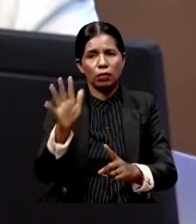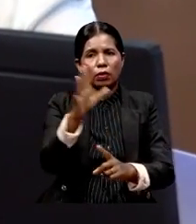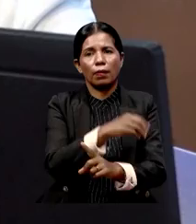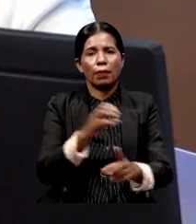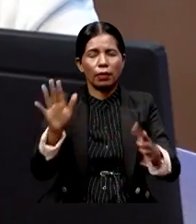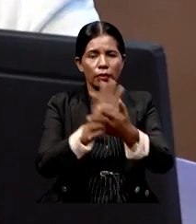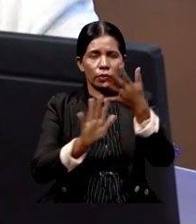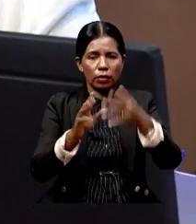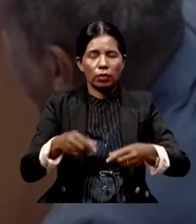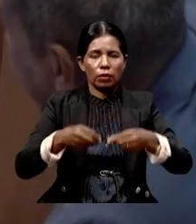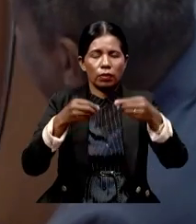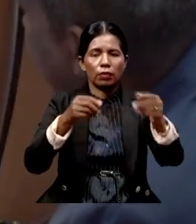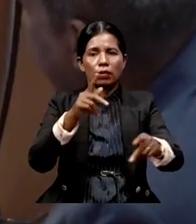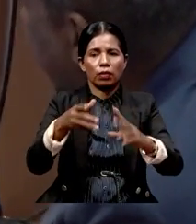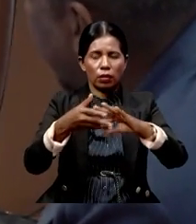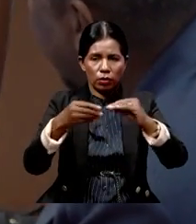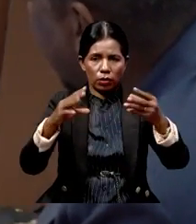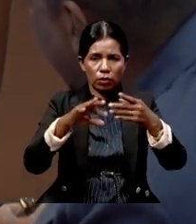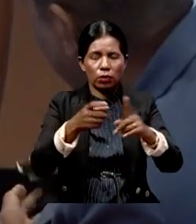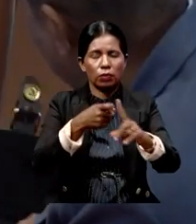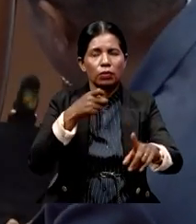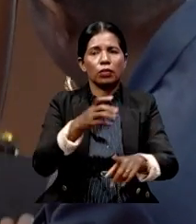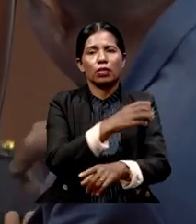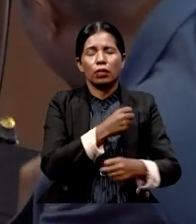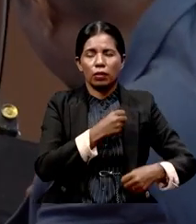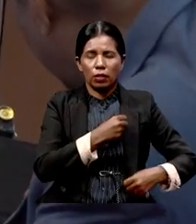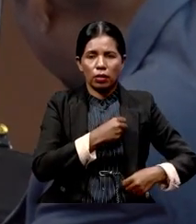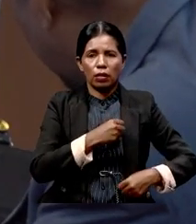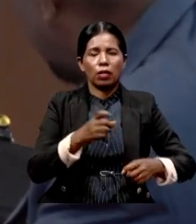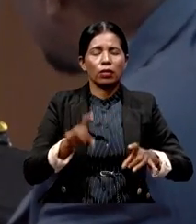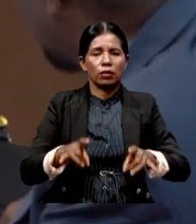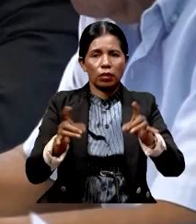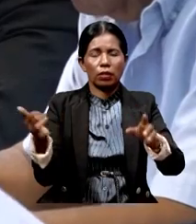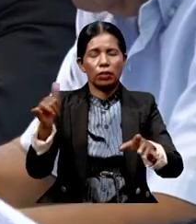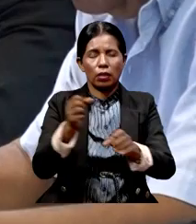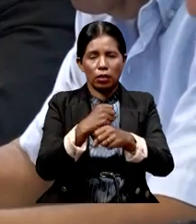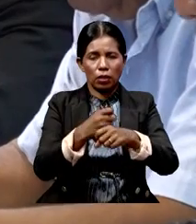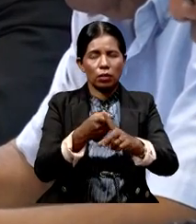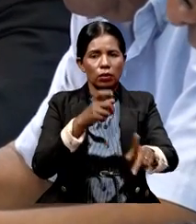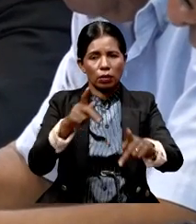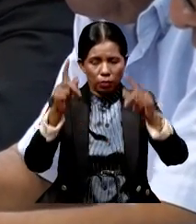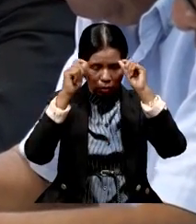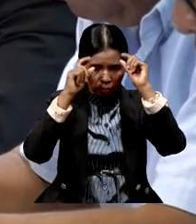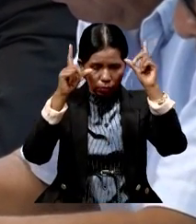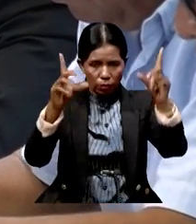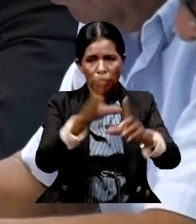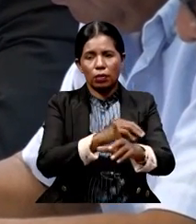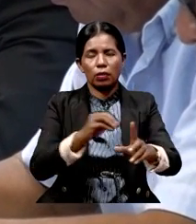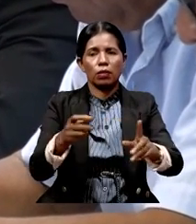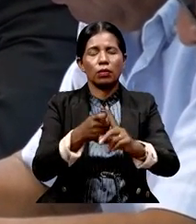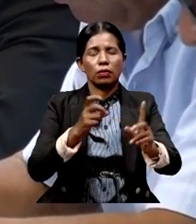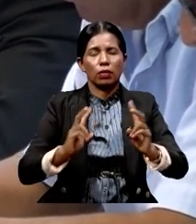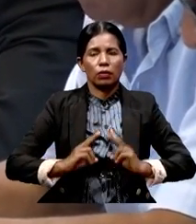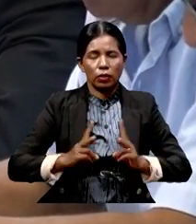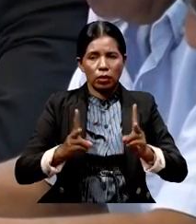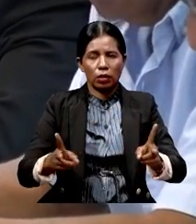objetivo at fomenagem bacanar histórico Hussein Interfet, no sacrifício sira de Behalau Hussein Povo Timoroan, no Hussein Veterano